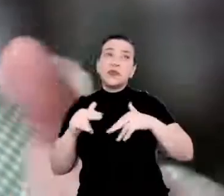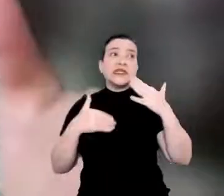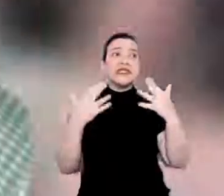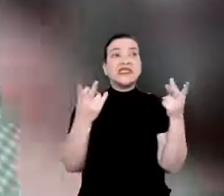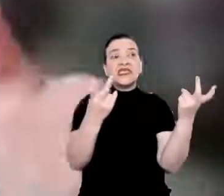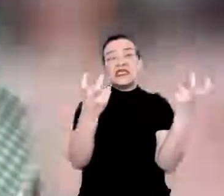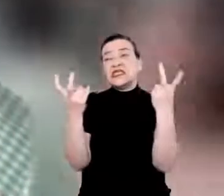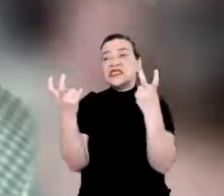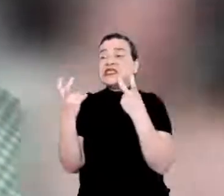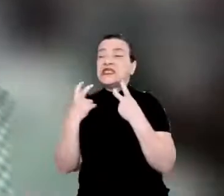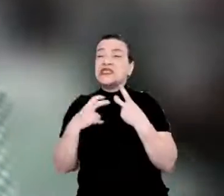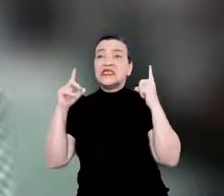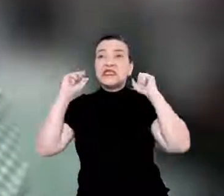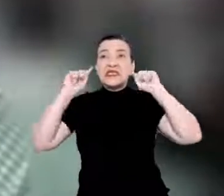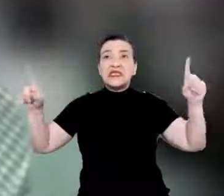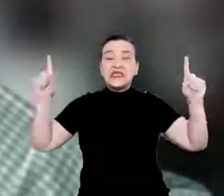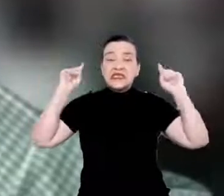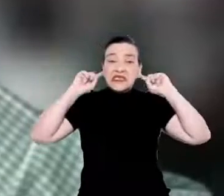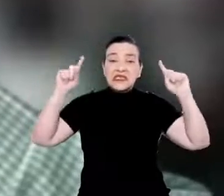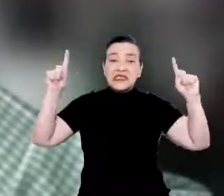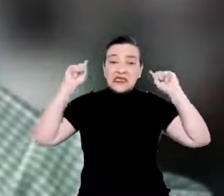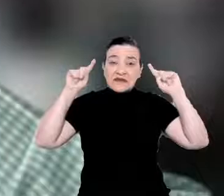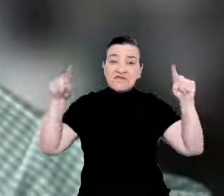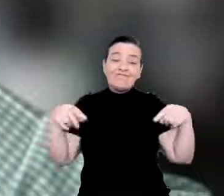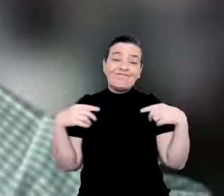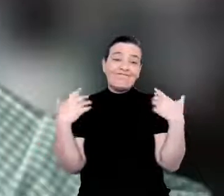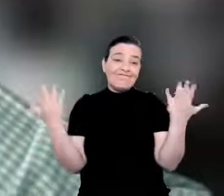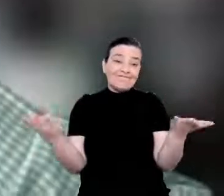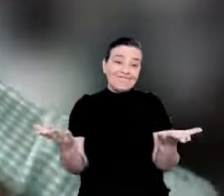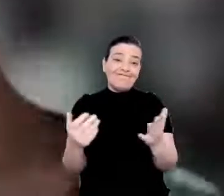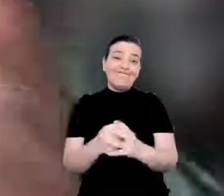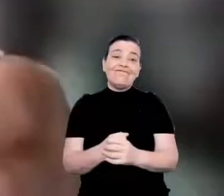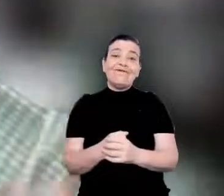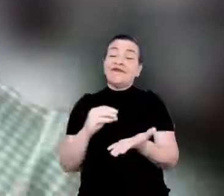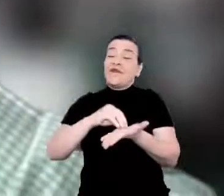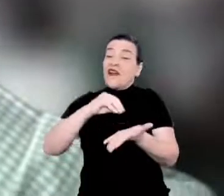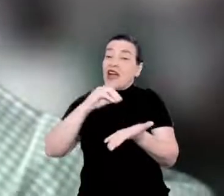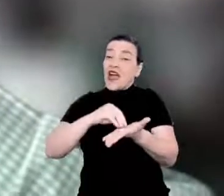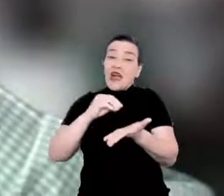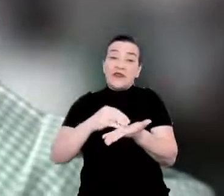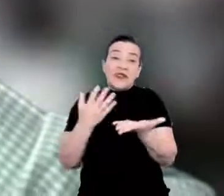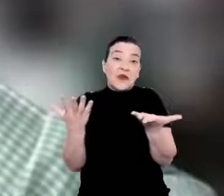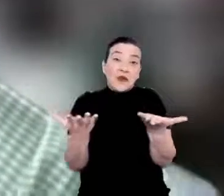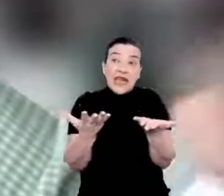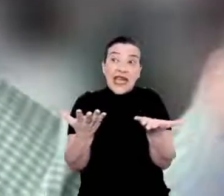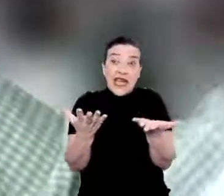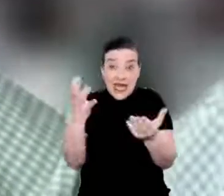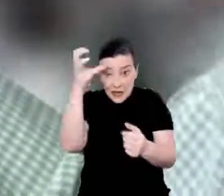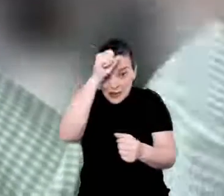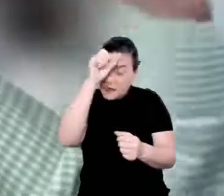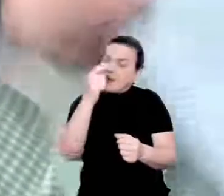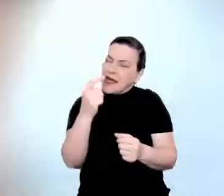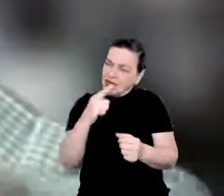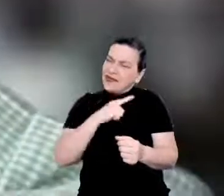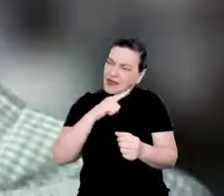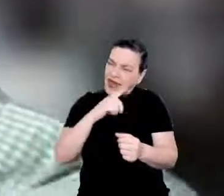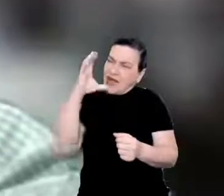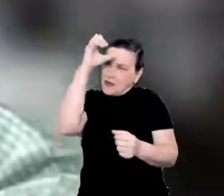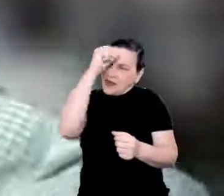e, obviamente, ignorância no sentido de falta de conhecimento pleno, não no sentido de ignorância assim,